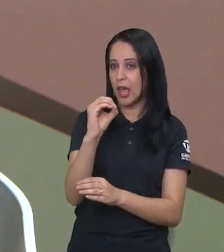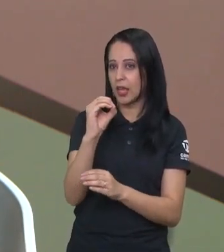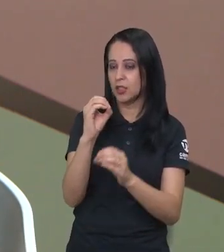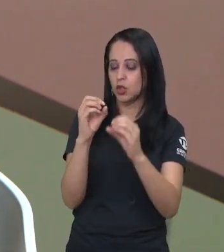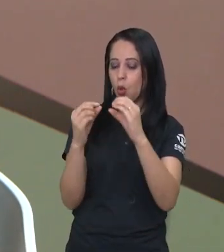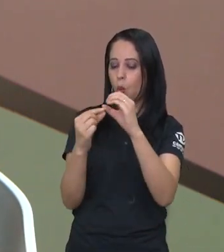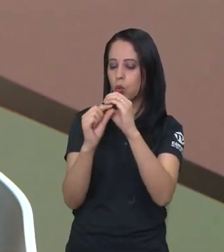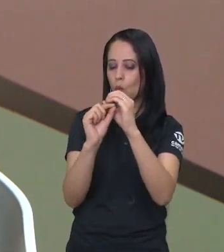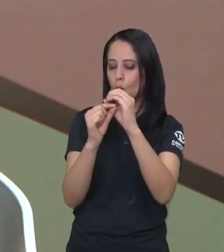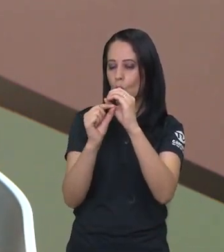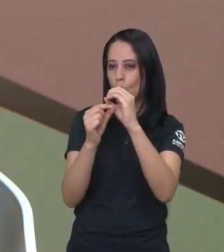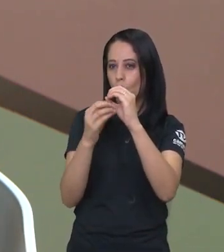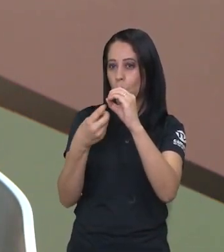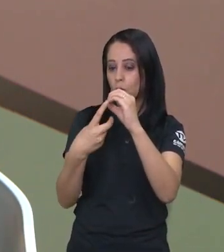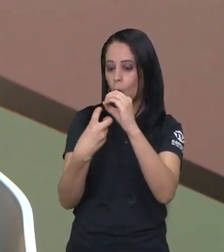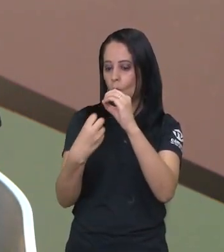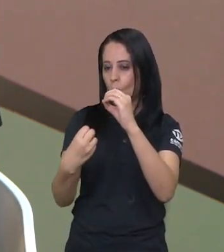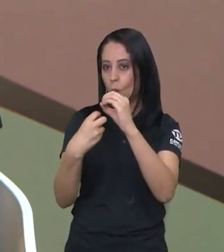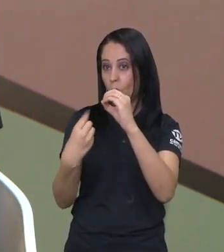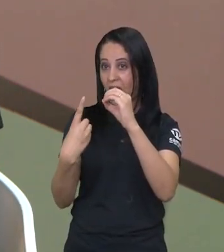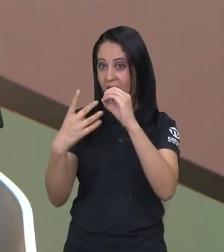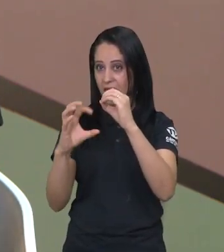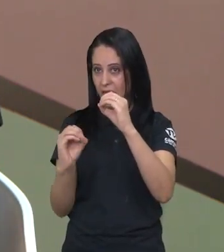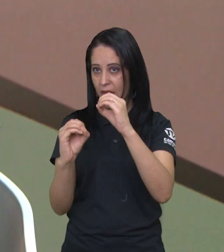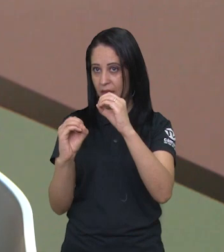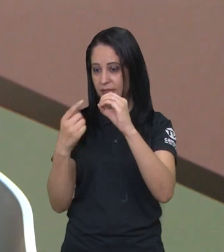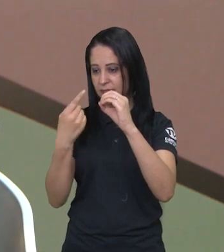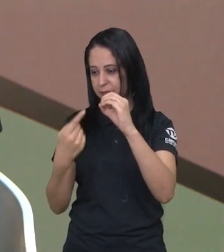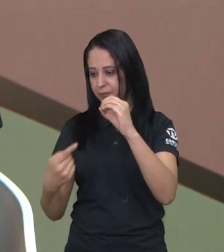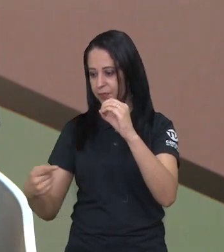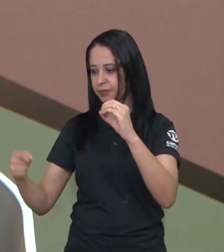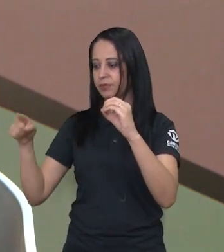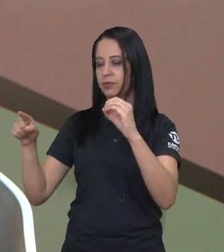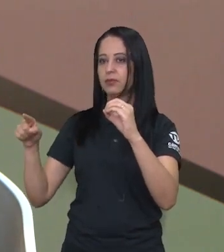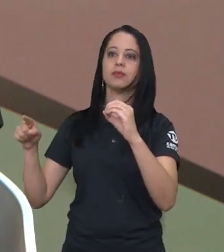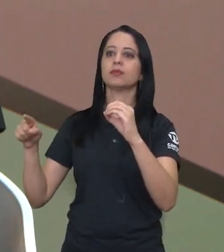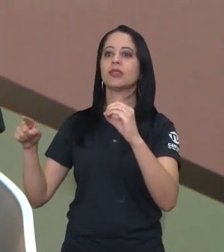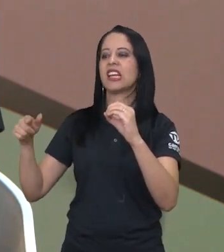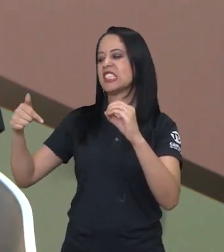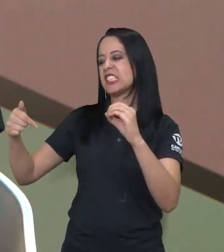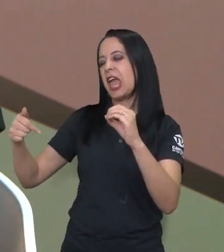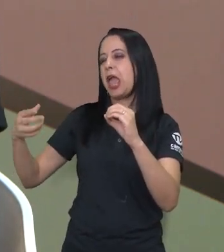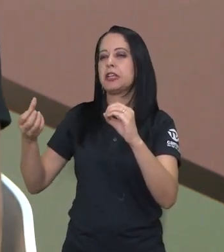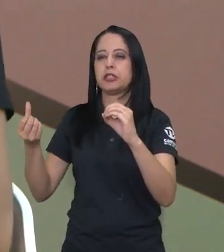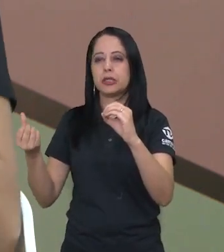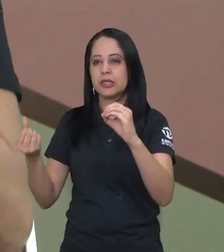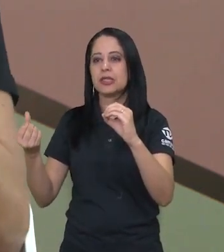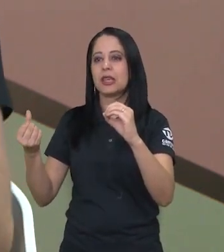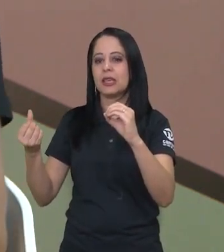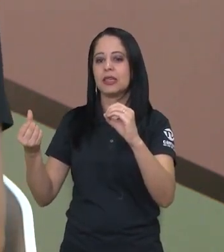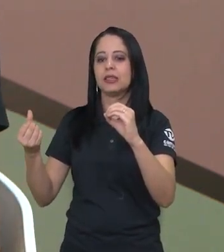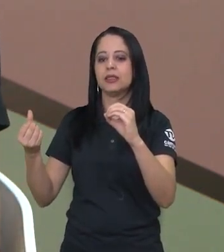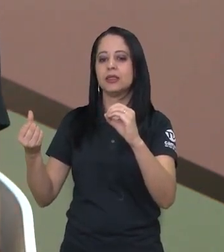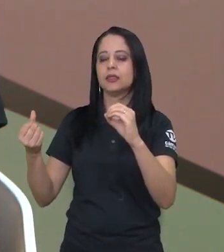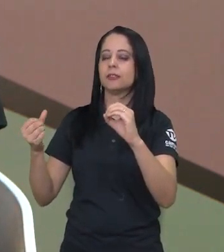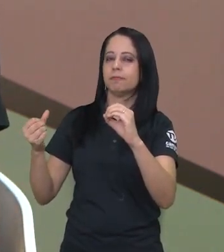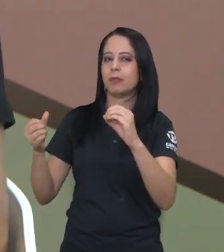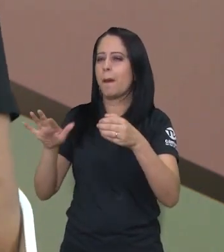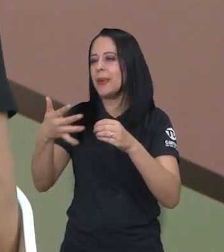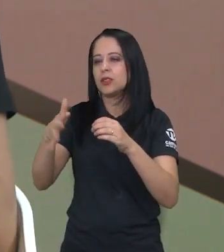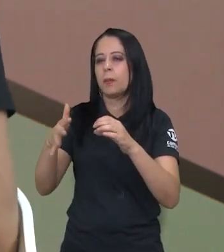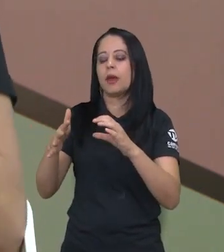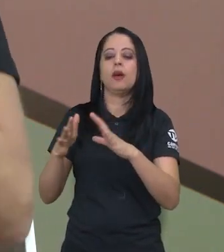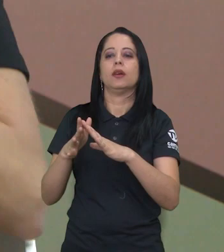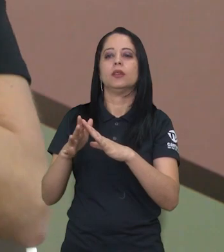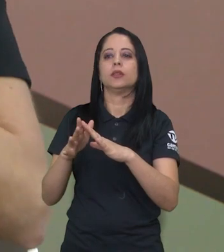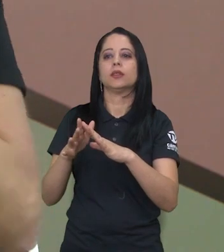de 30% a 40% na hora que você puxa. Então, às vezes você vai ter ali 7, 6 óvulos. E uma conta mais ou menos